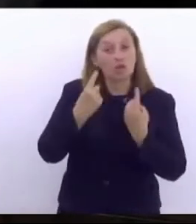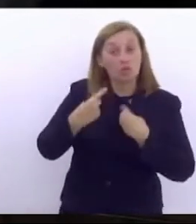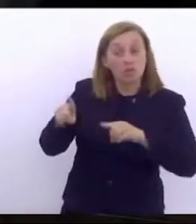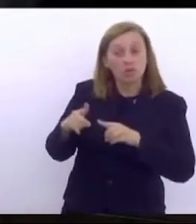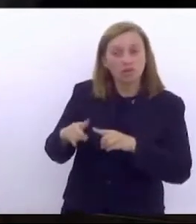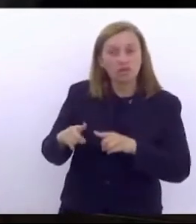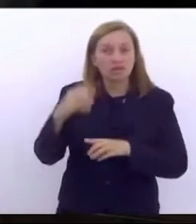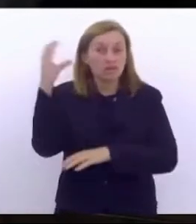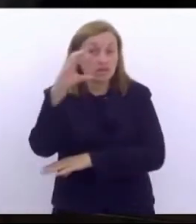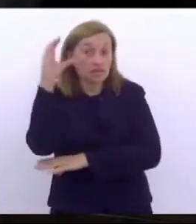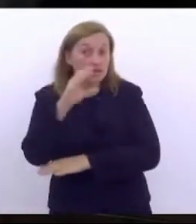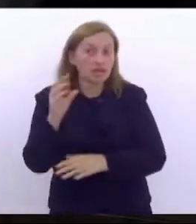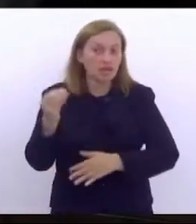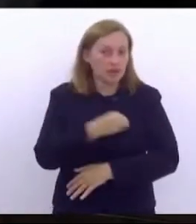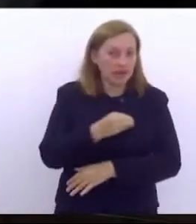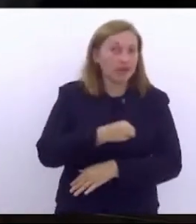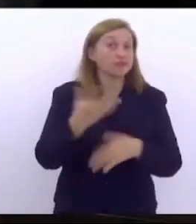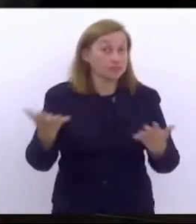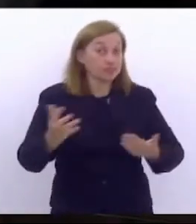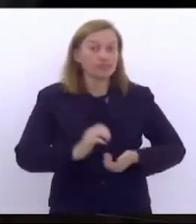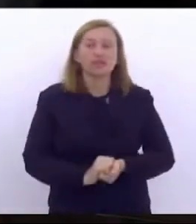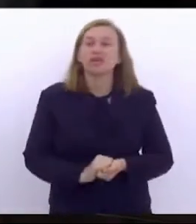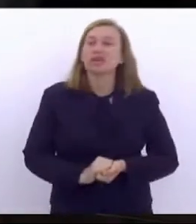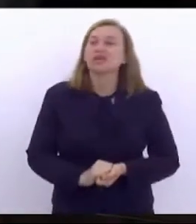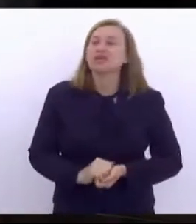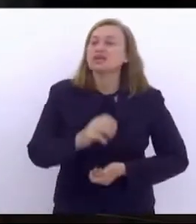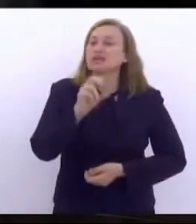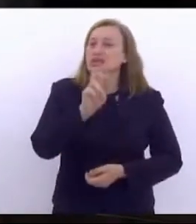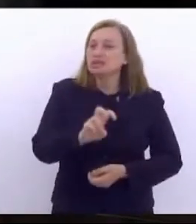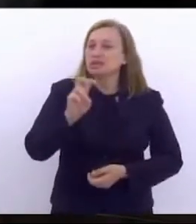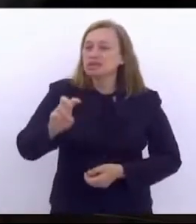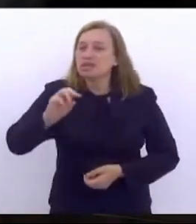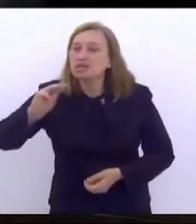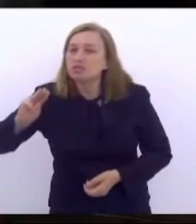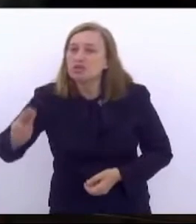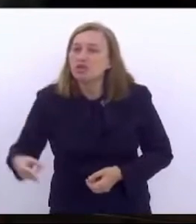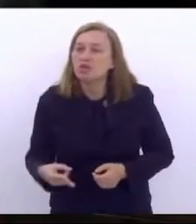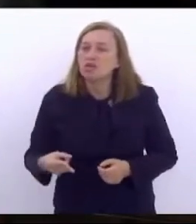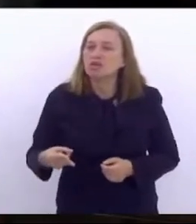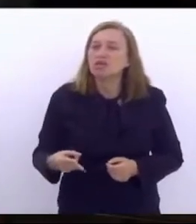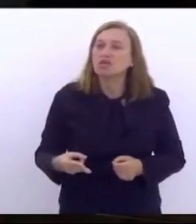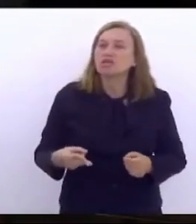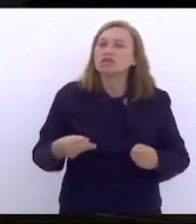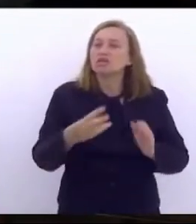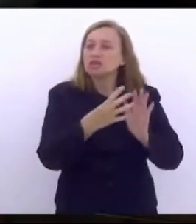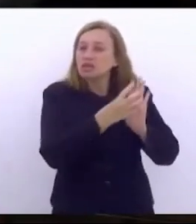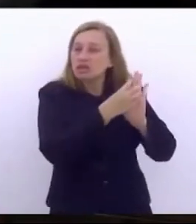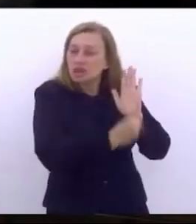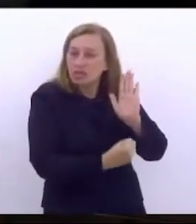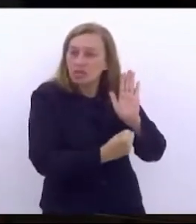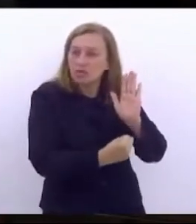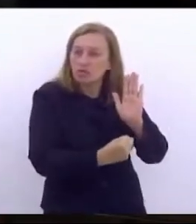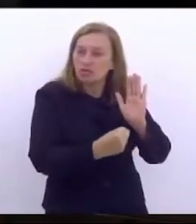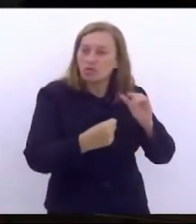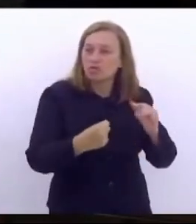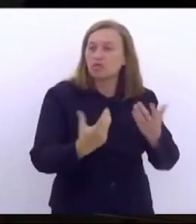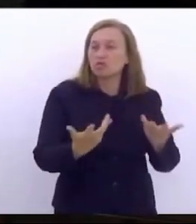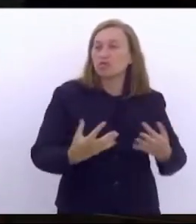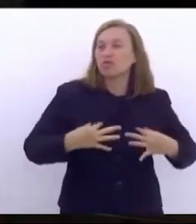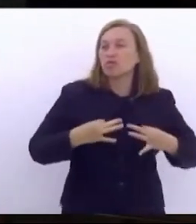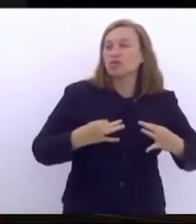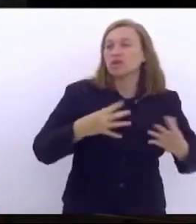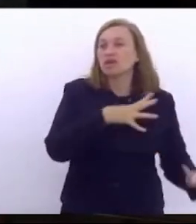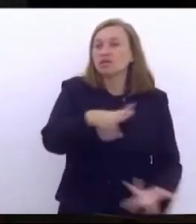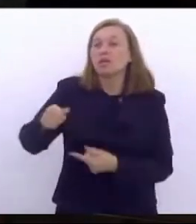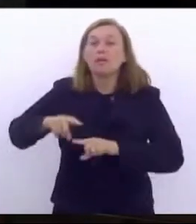é pecado. Aí ele fala que estima-se 56 milhões de abortos voluntários no mundo e tudo mais, citando esses estudos. Mas será